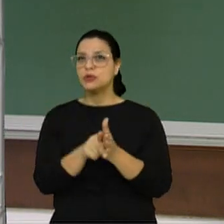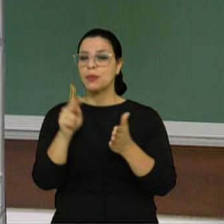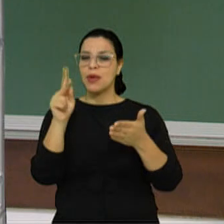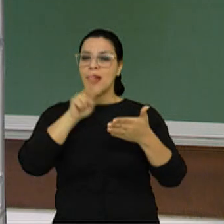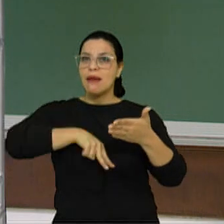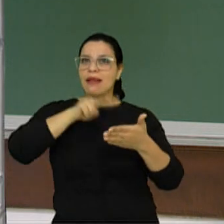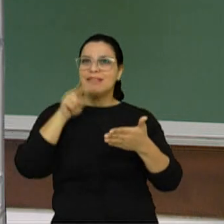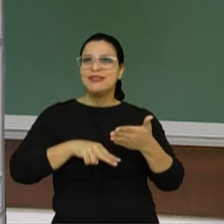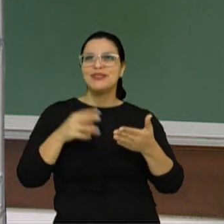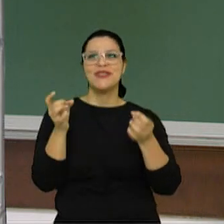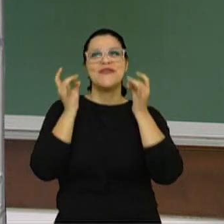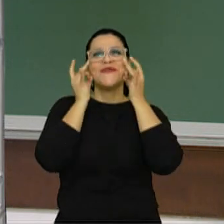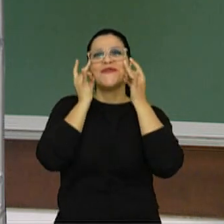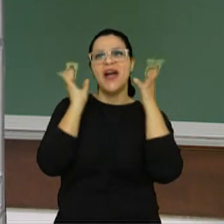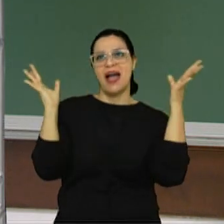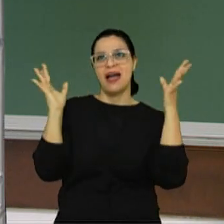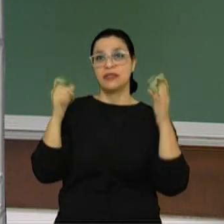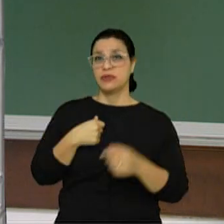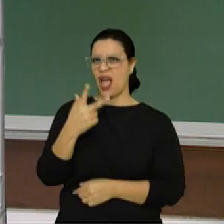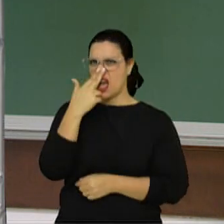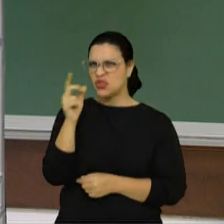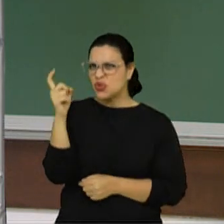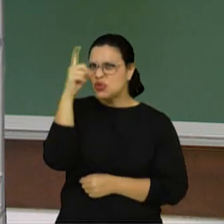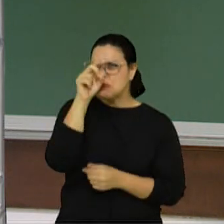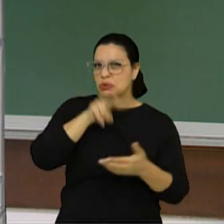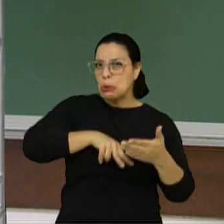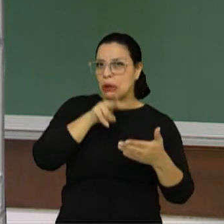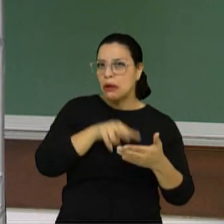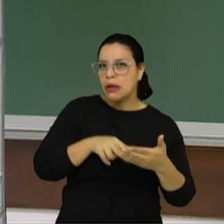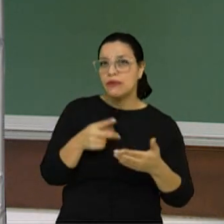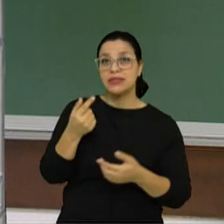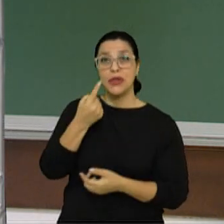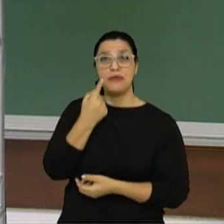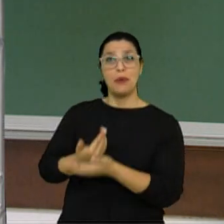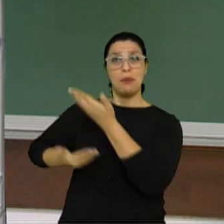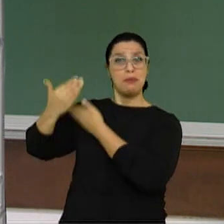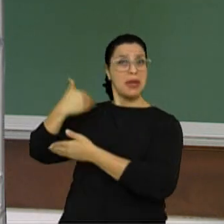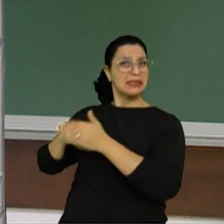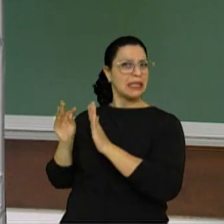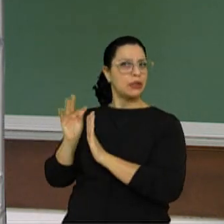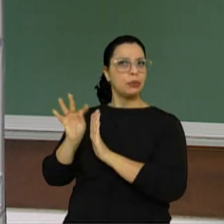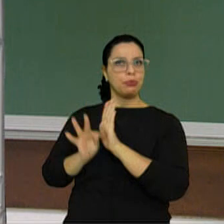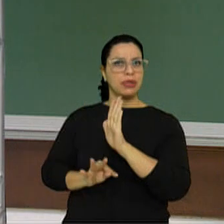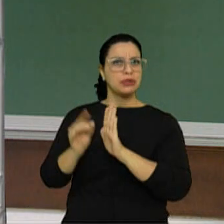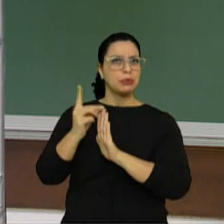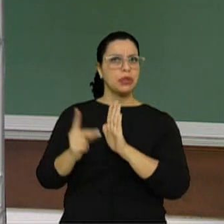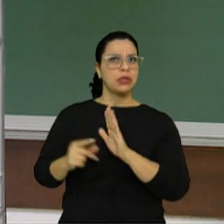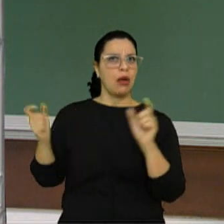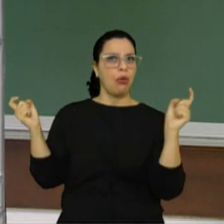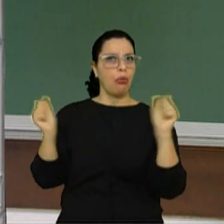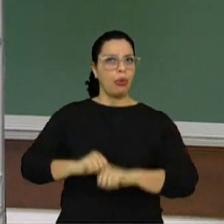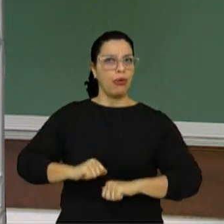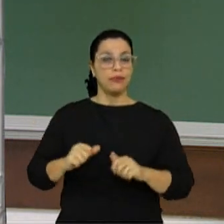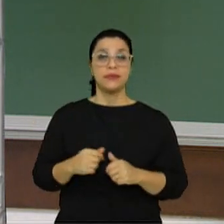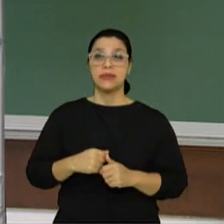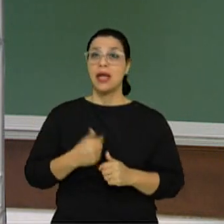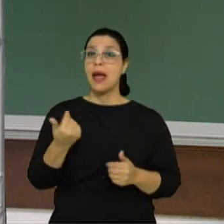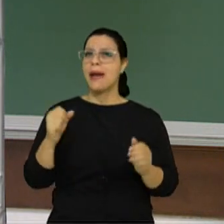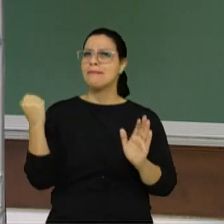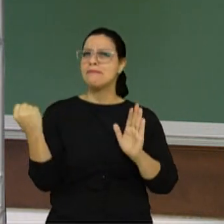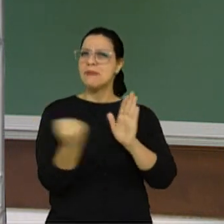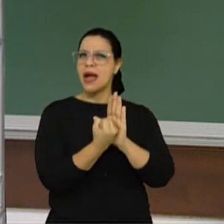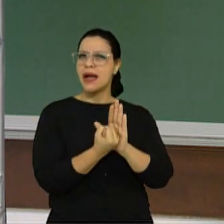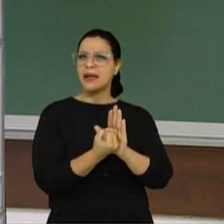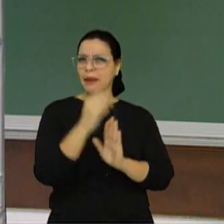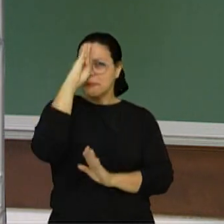leitura acessível. Se você achou alguma coisa difícil aqui, não viu o que foi produzido antes. O seu cartão postal, ou seja, o